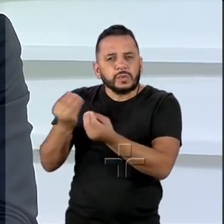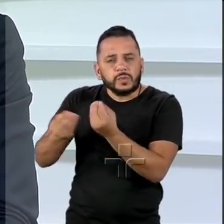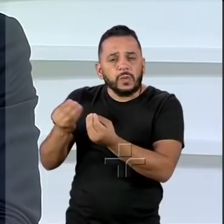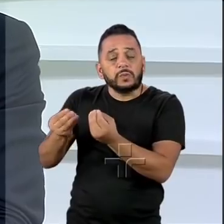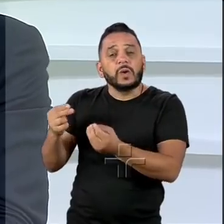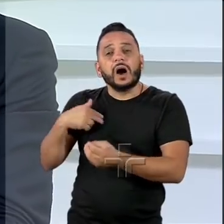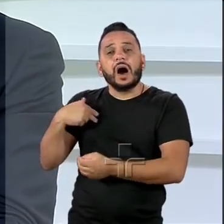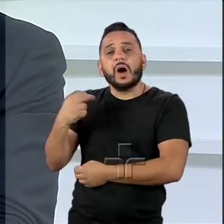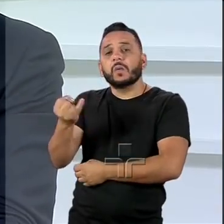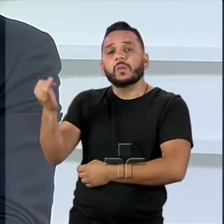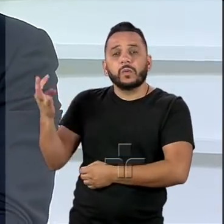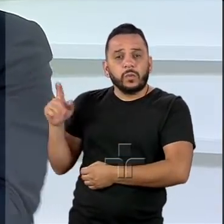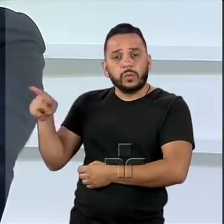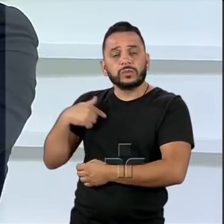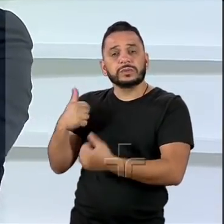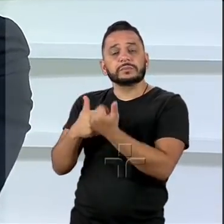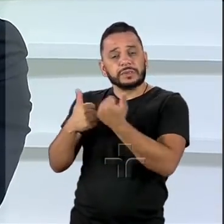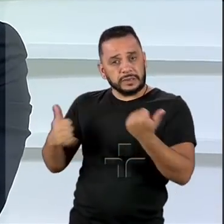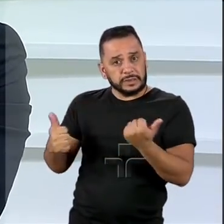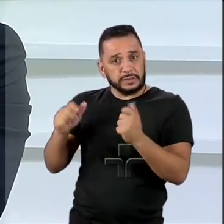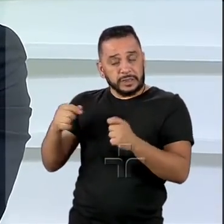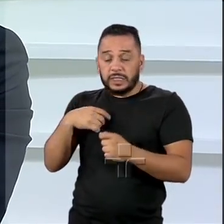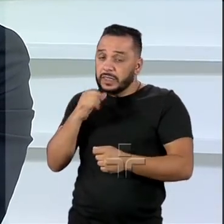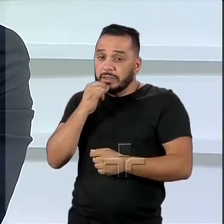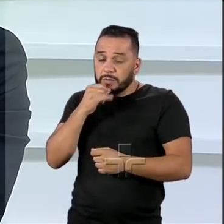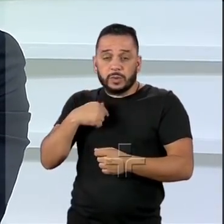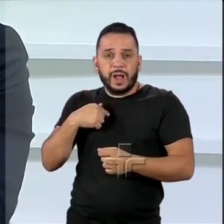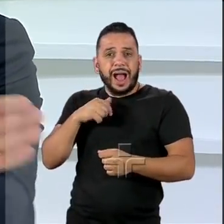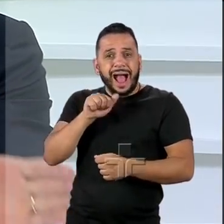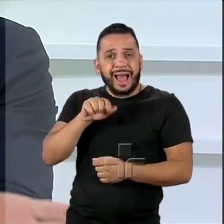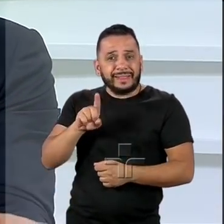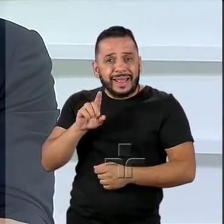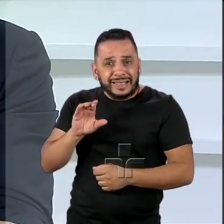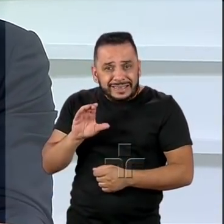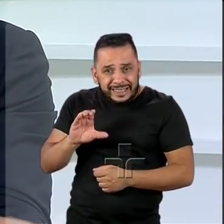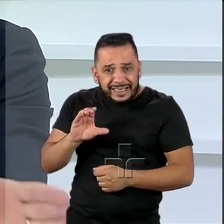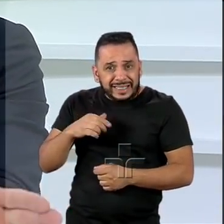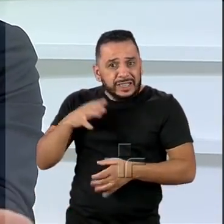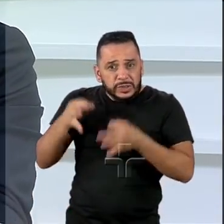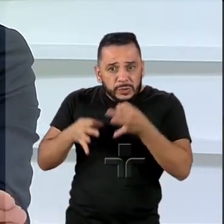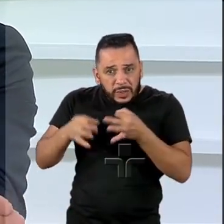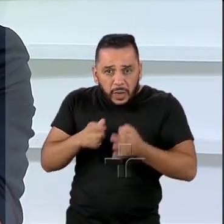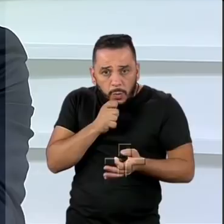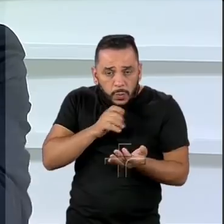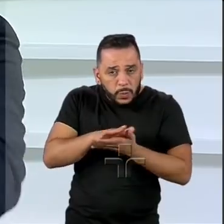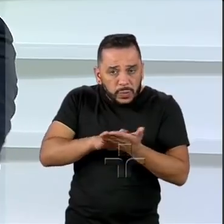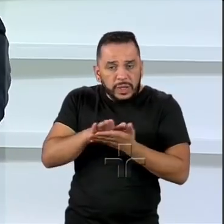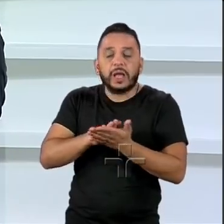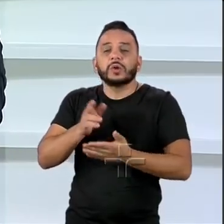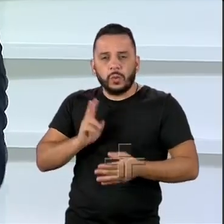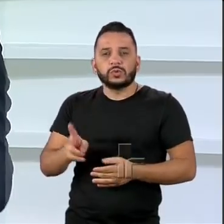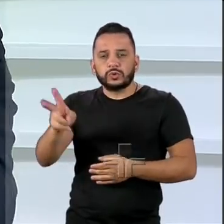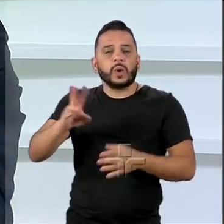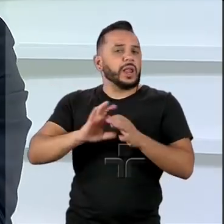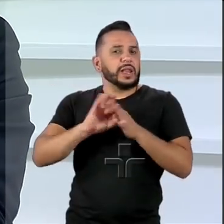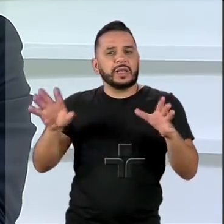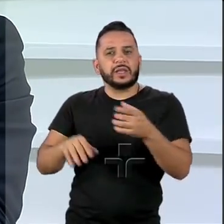alguns ministros como uma alegação de que, enquanto não julgarem essas ADCs, eles continuarão livres para